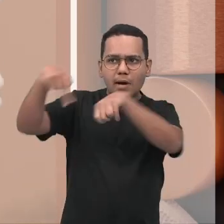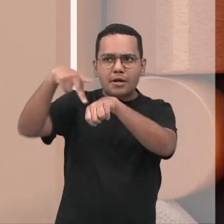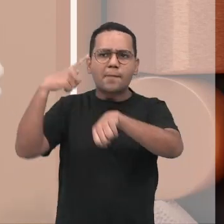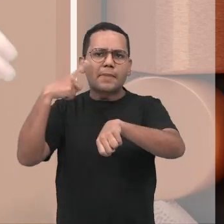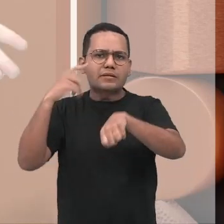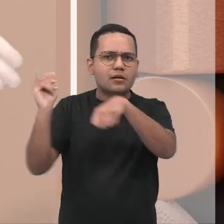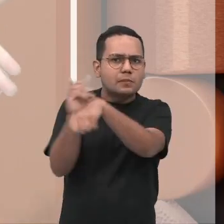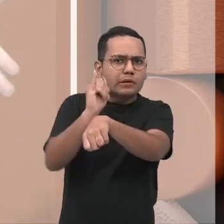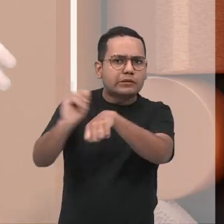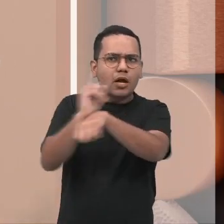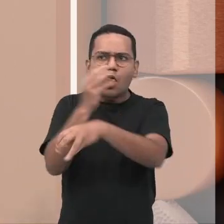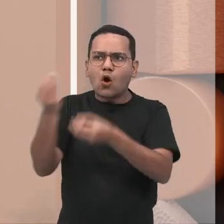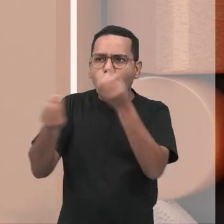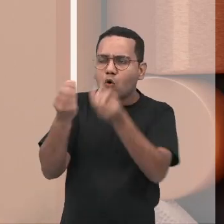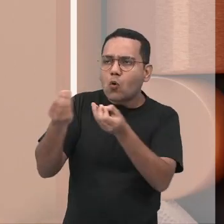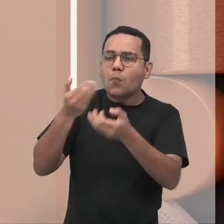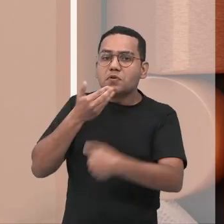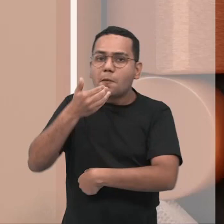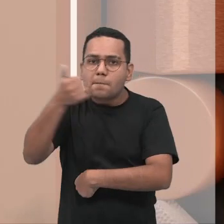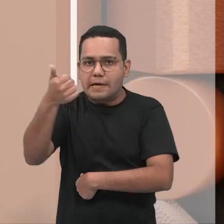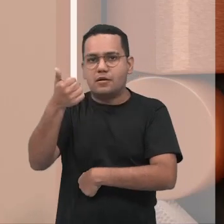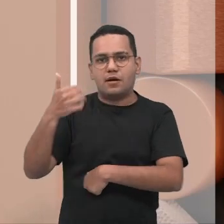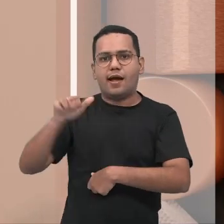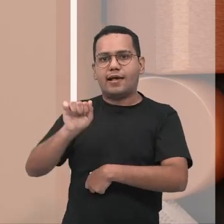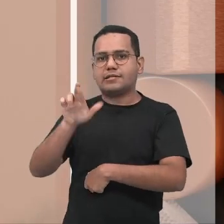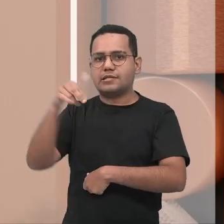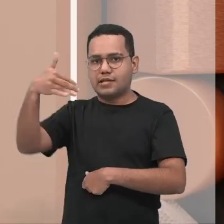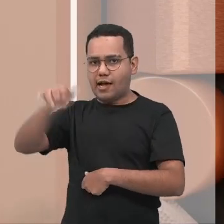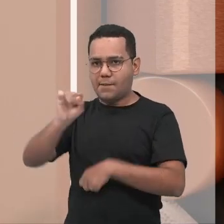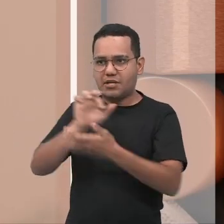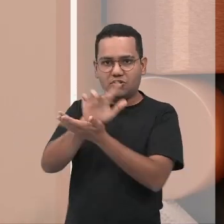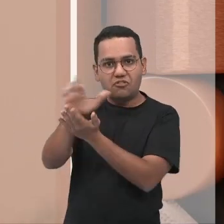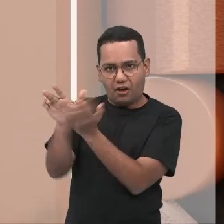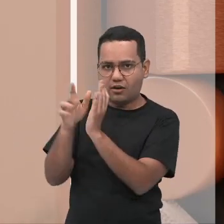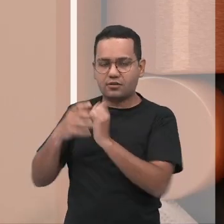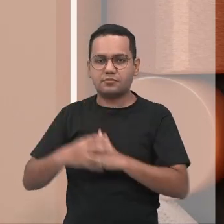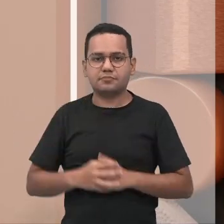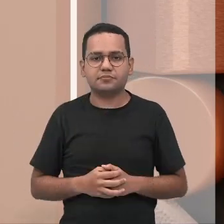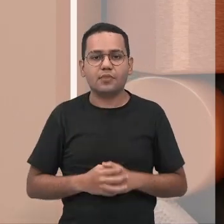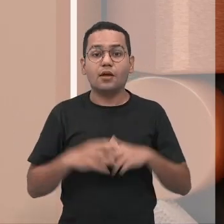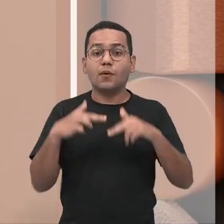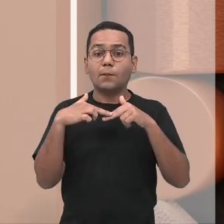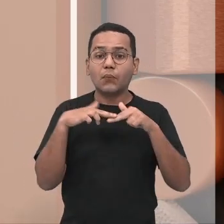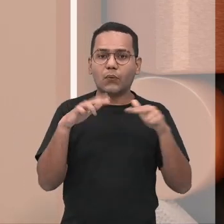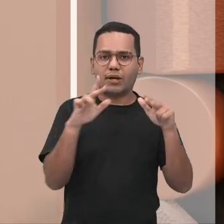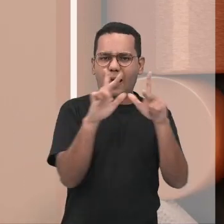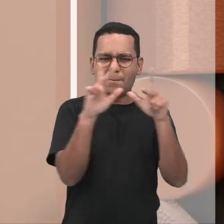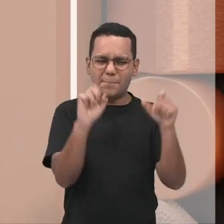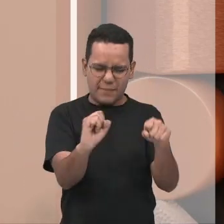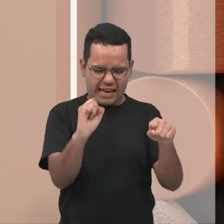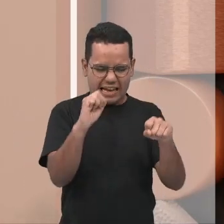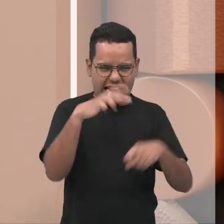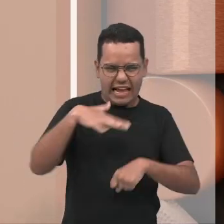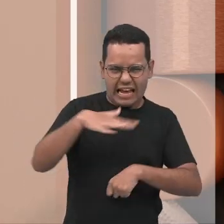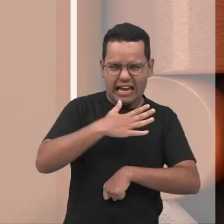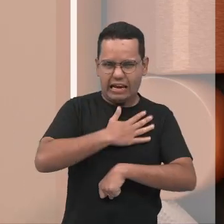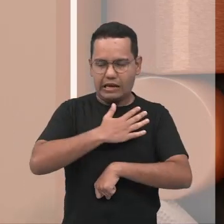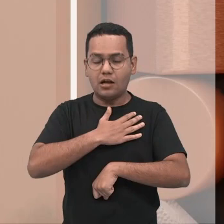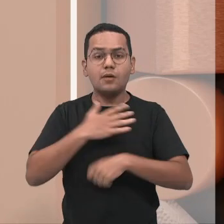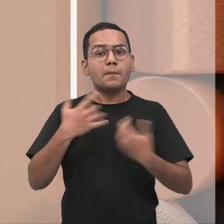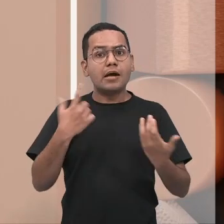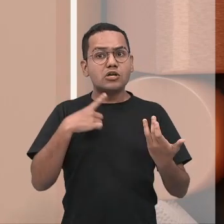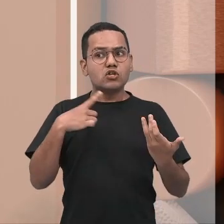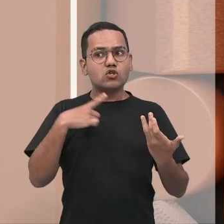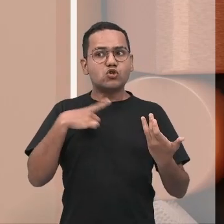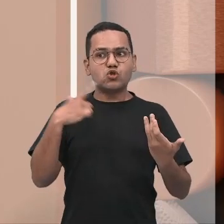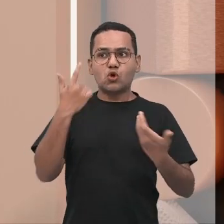Muito embora estavam vivendo em um clima de paz, essa paz estava carregada até os dentes, armada até os dentes. E